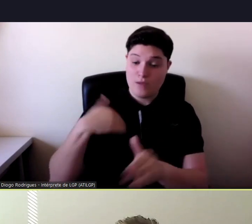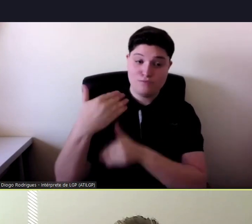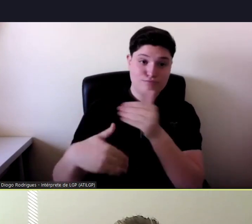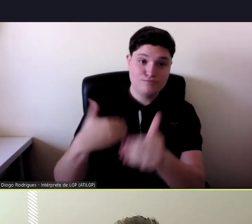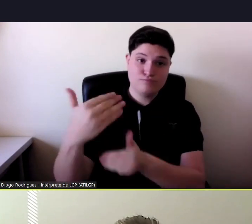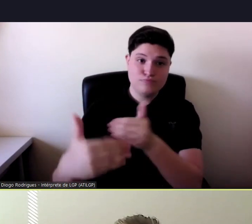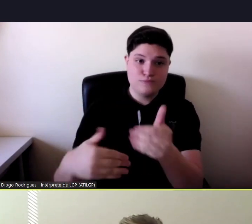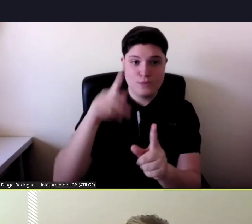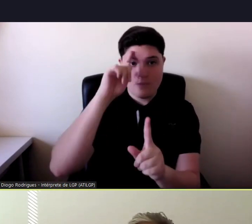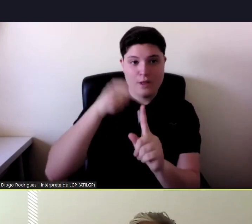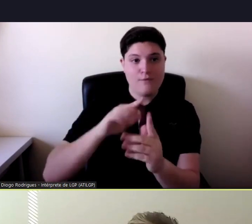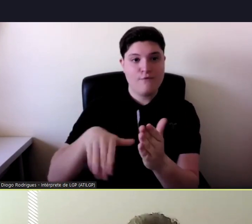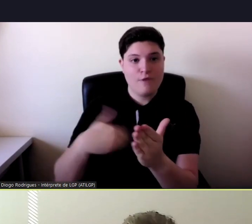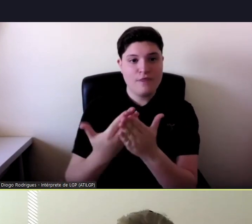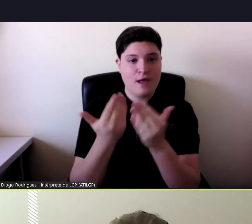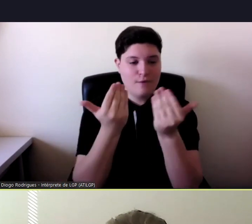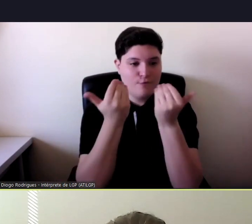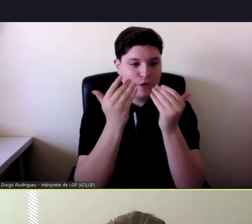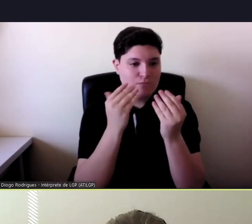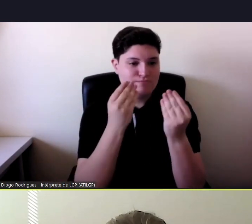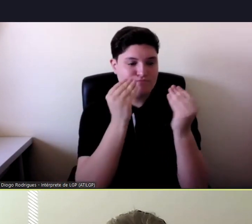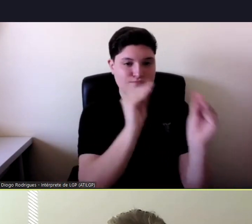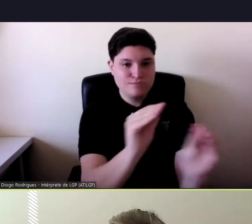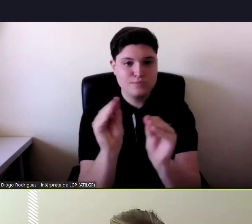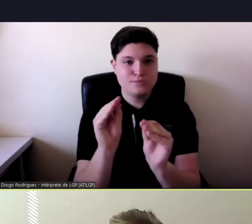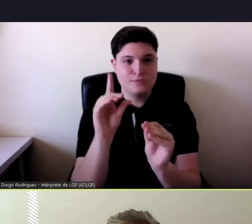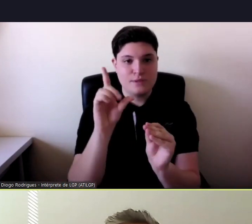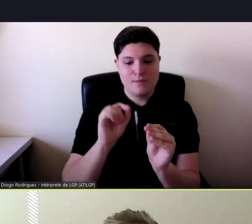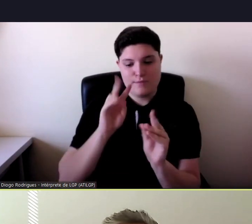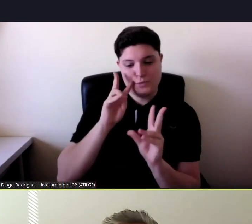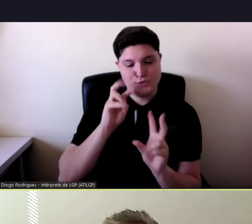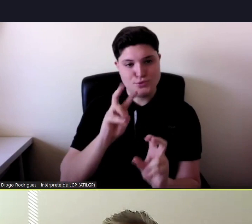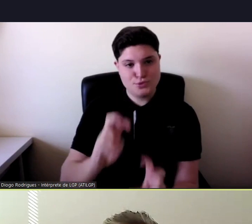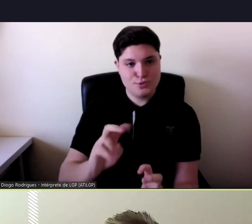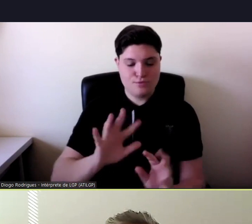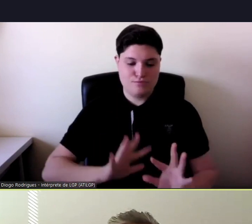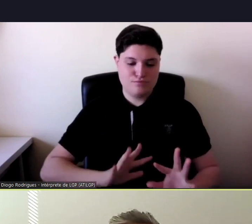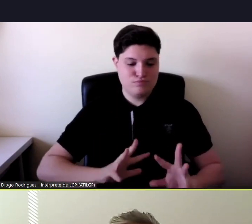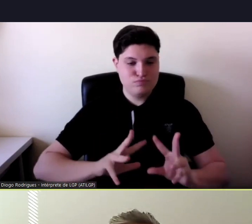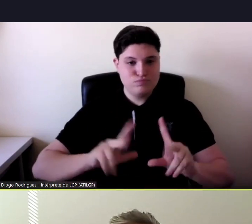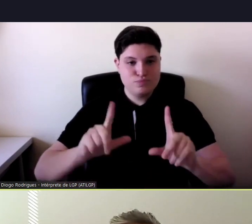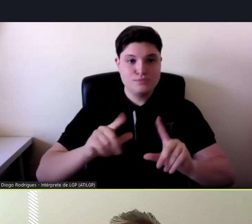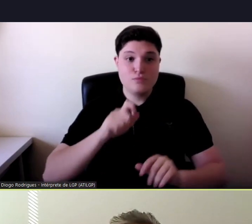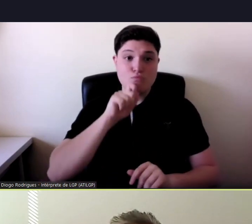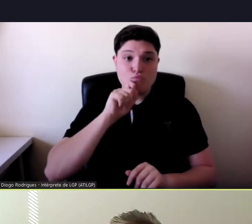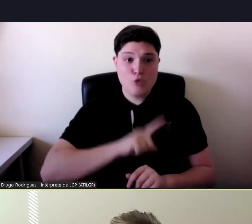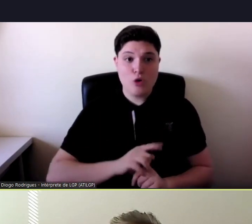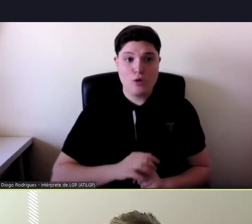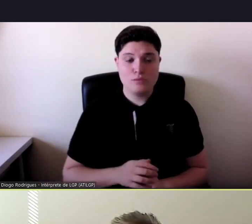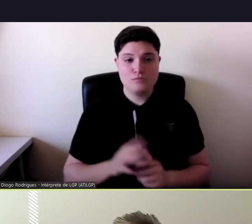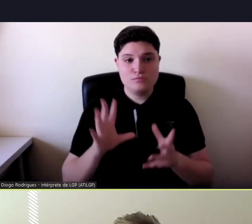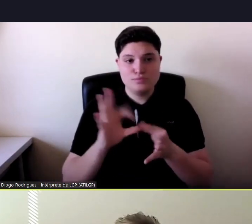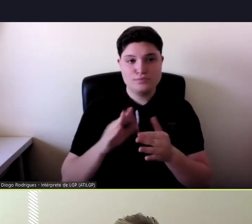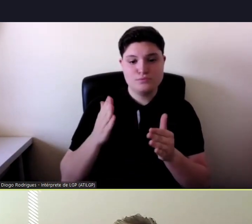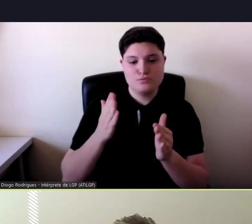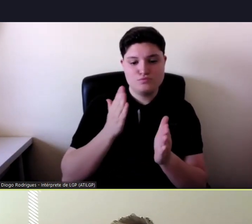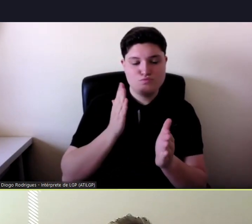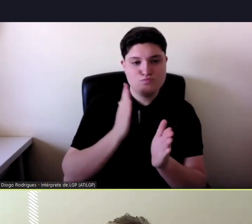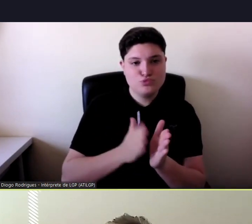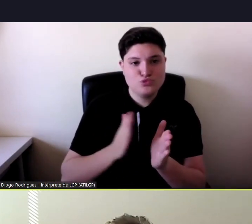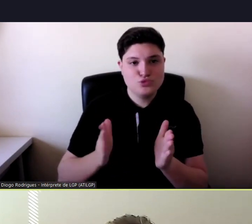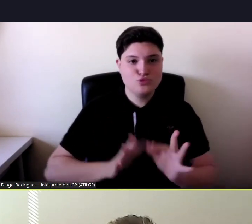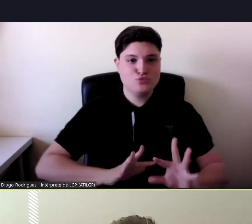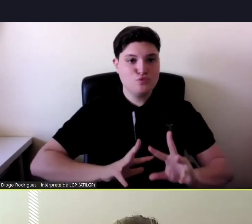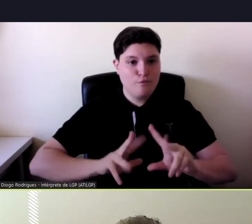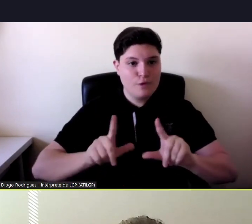a capacitação, ou melhor, a capacidade de investigação e de desenvolvimento em processos de inovação e